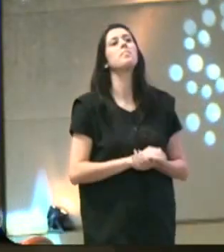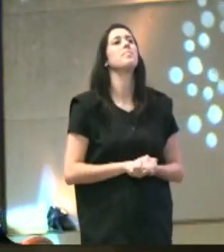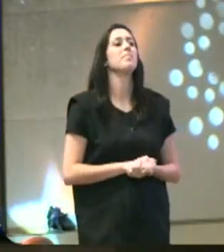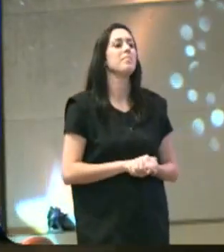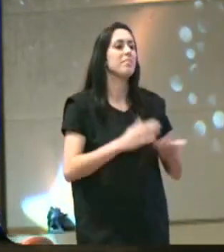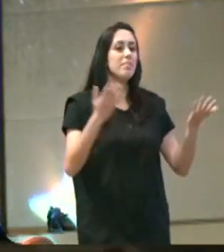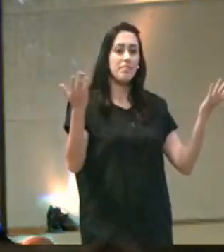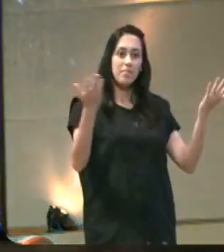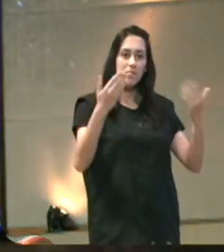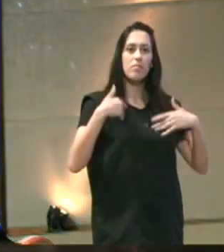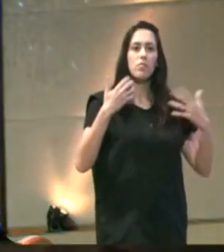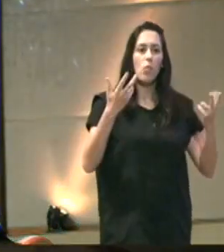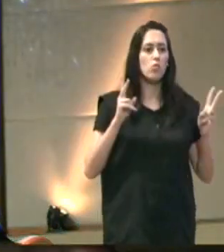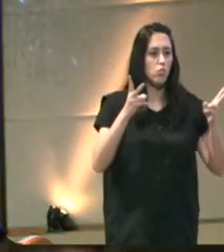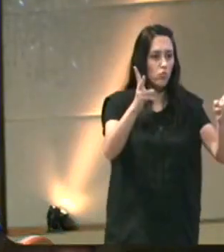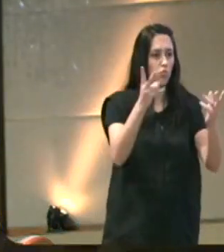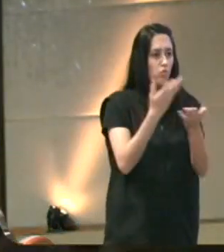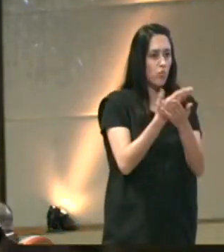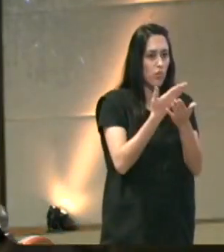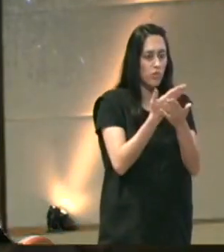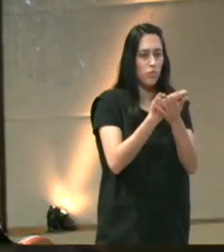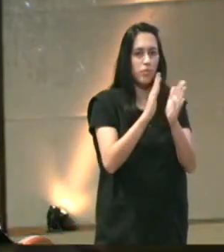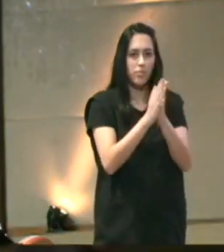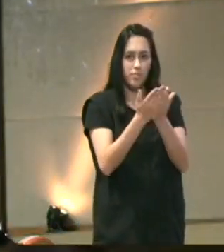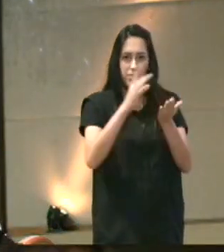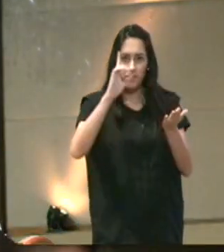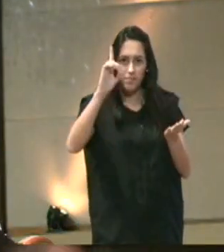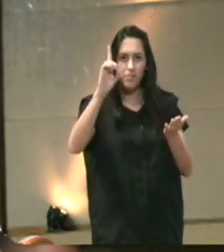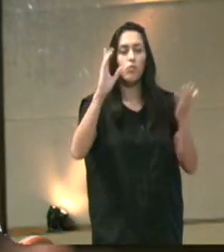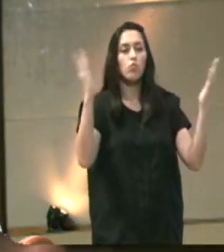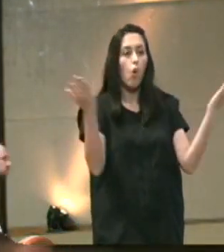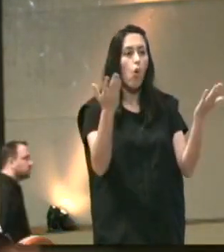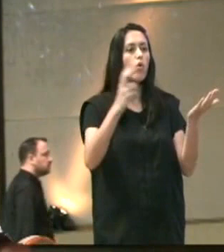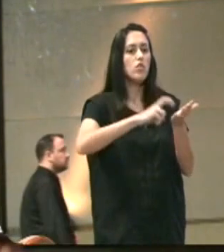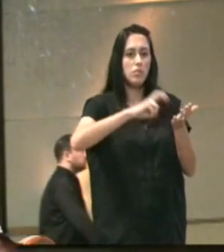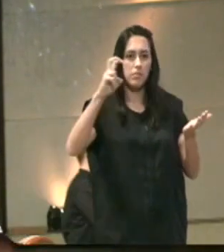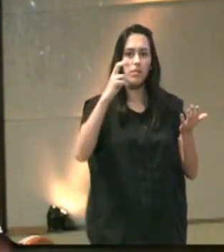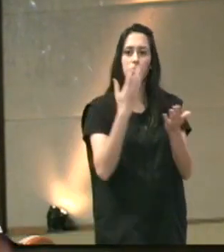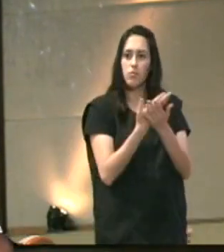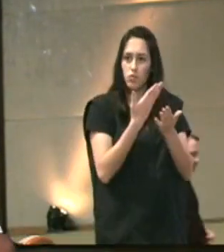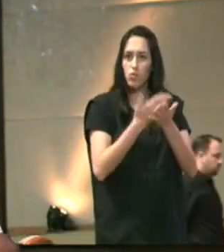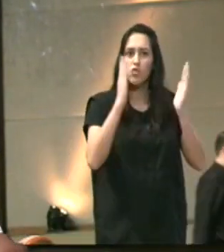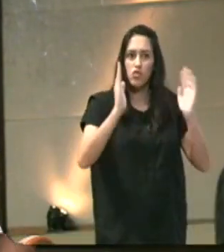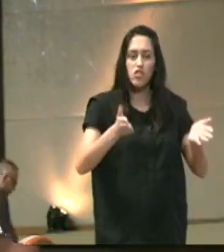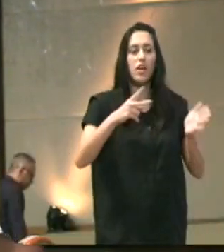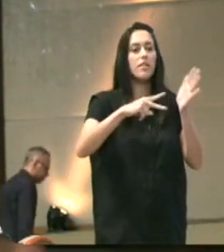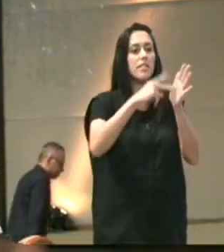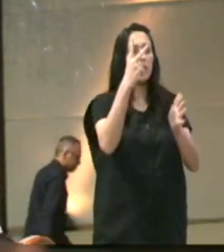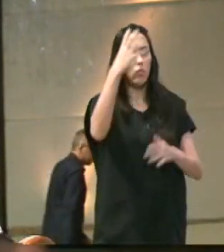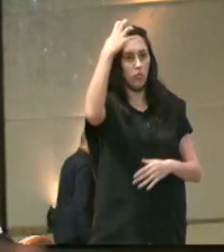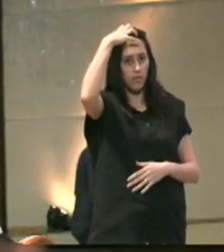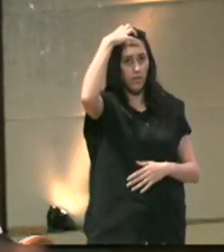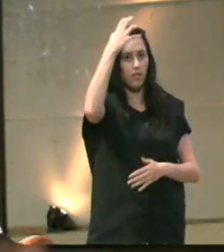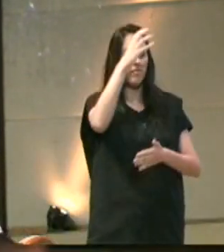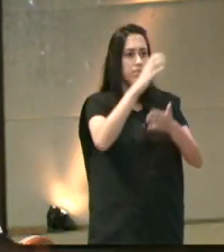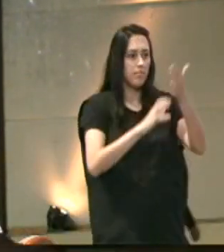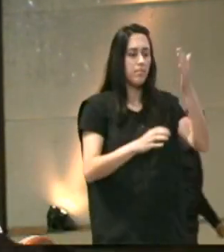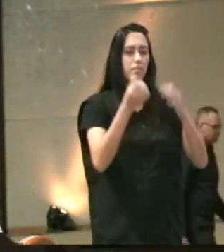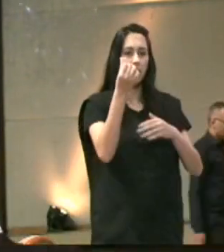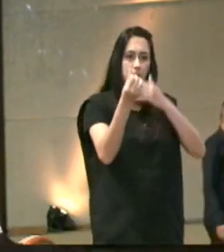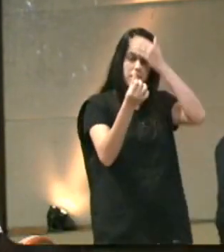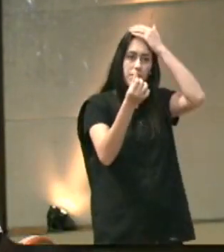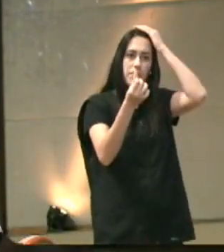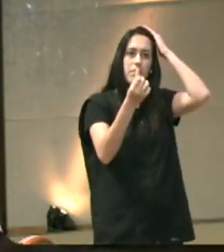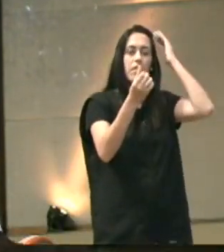Eu quero continuar estudando a palavra de Deus com você, que a gente começou a estudar hoje de manhã. 2 Reis, capítulo 6,